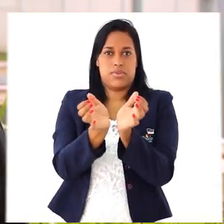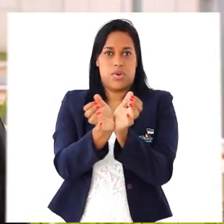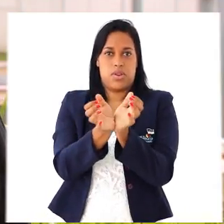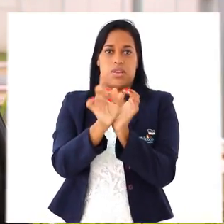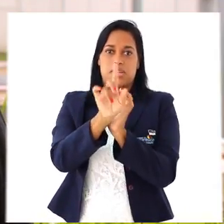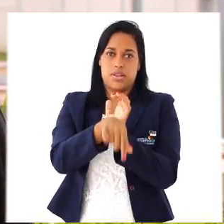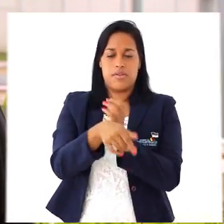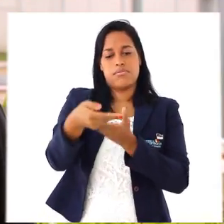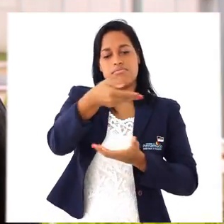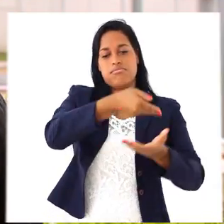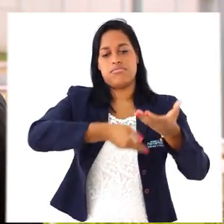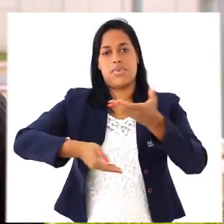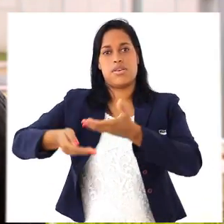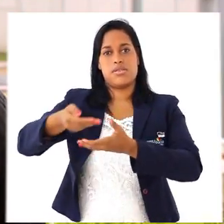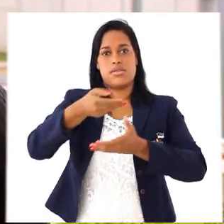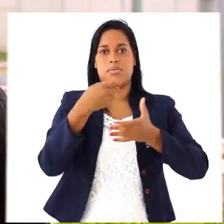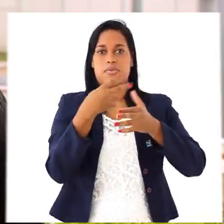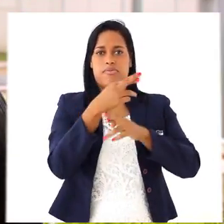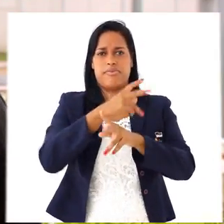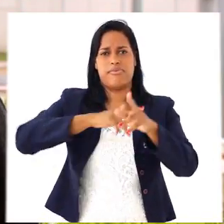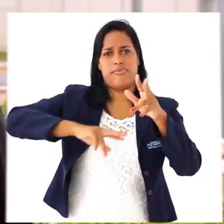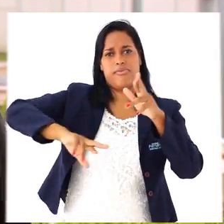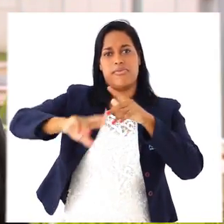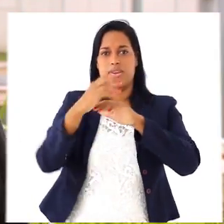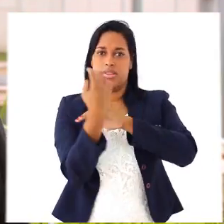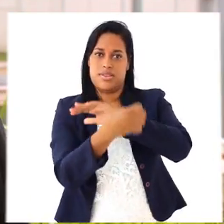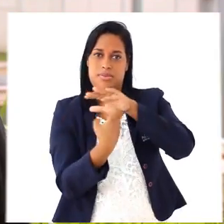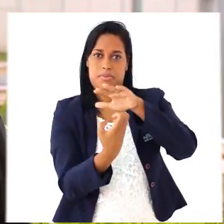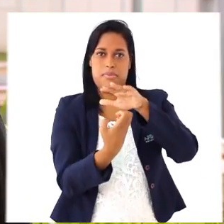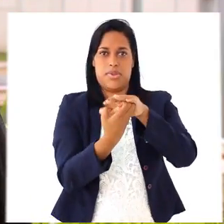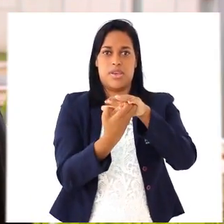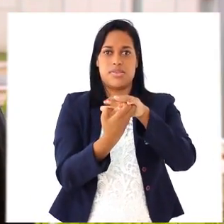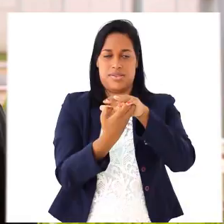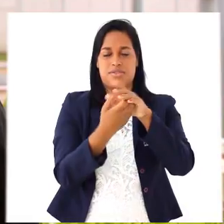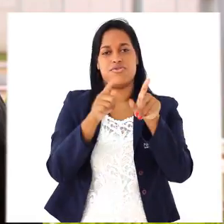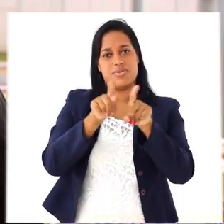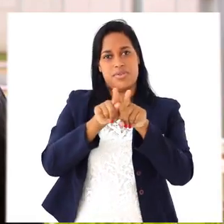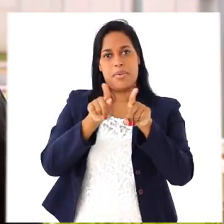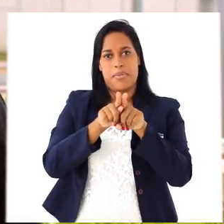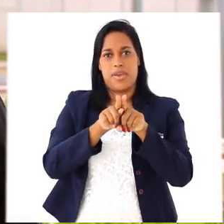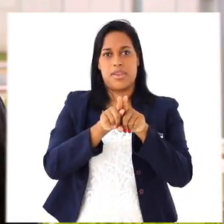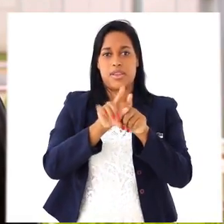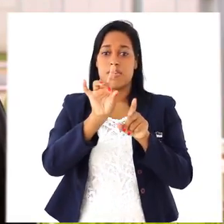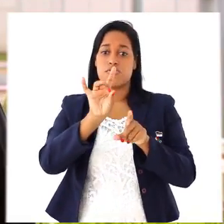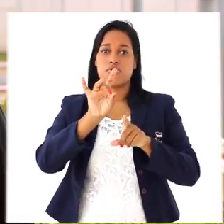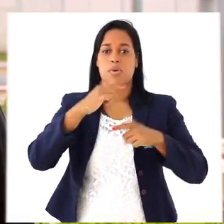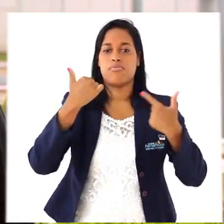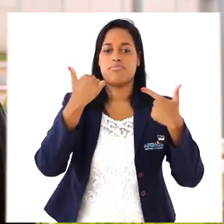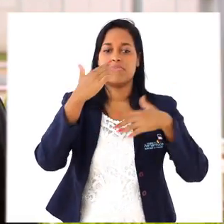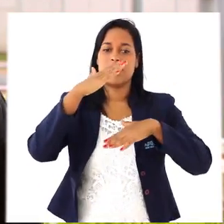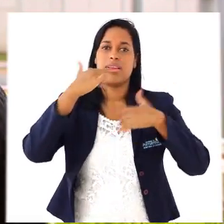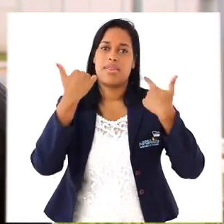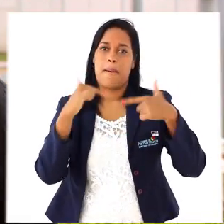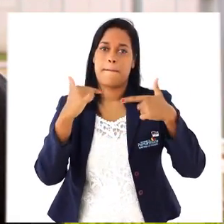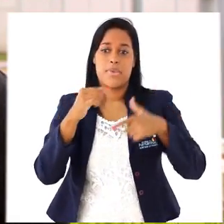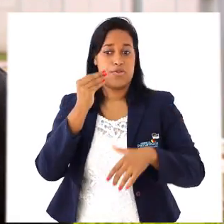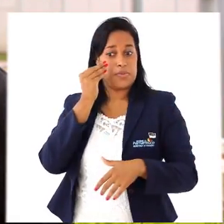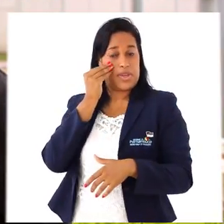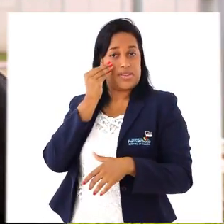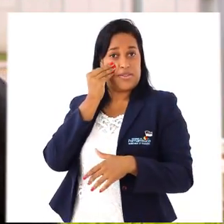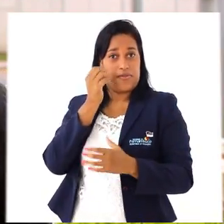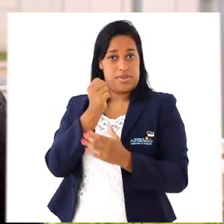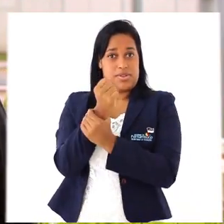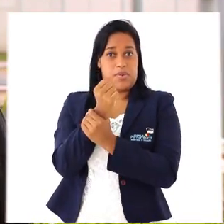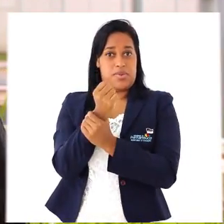ele vai fazer, vão ser várias empresas, um pool de empresas que vai ter apenas um serviço especializado de segurança e